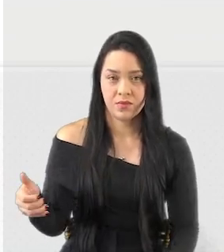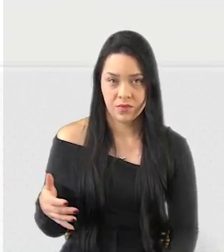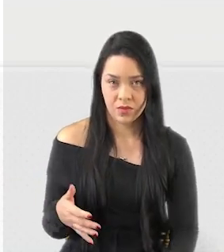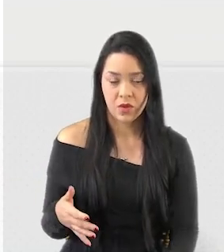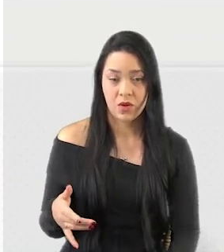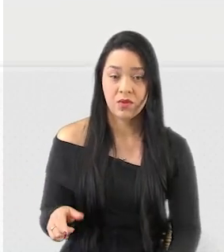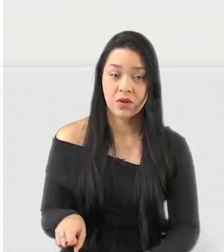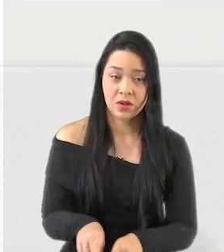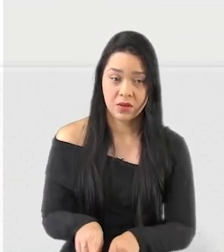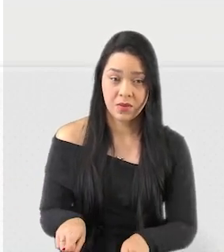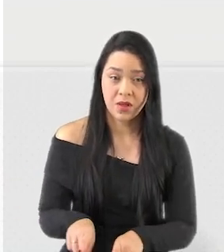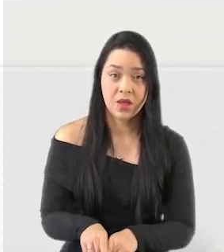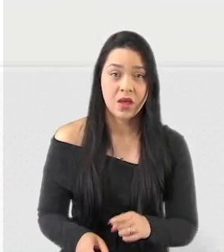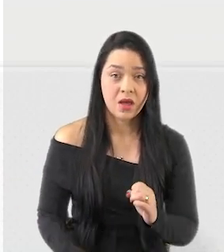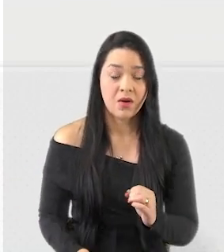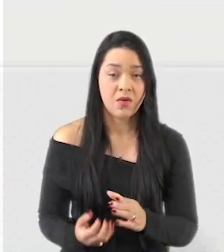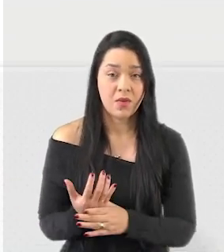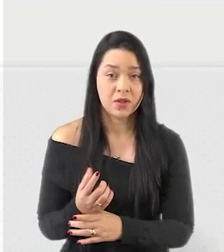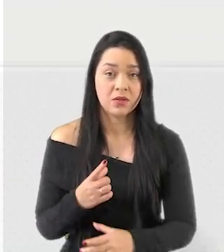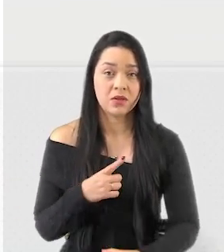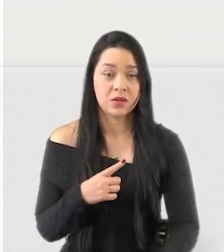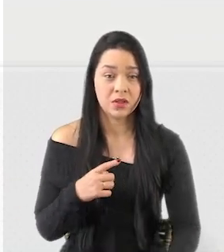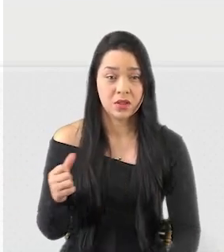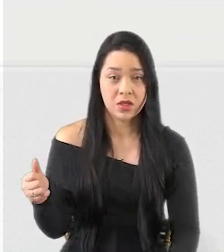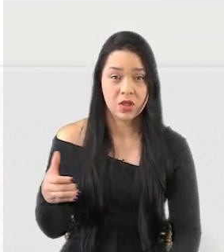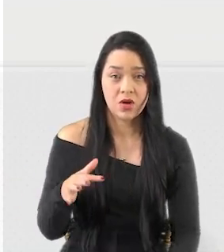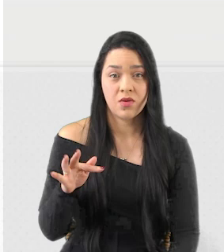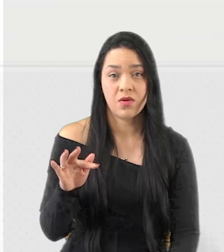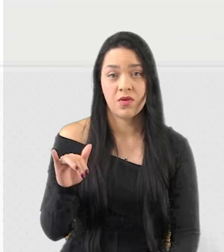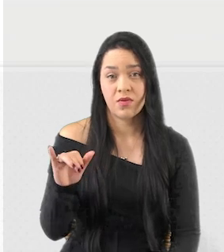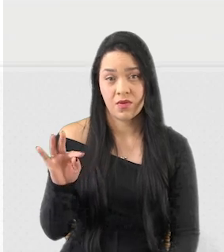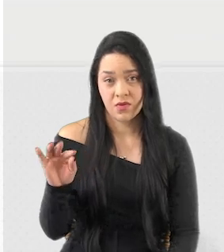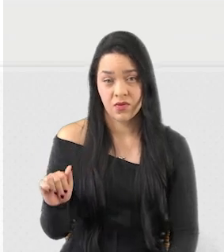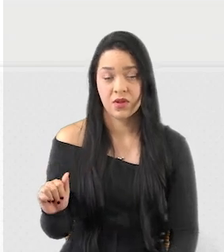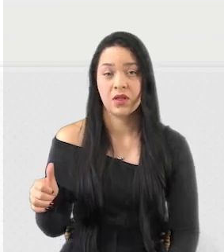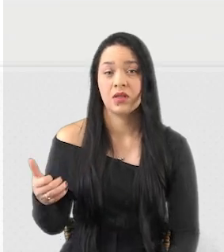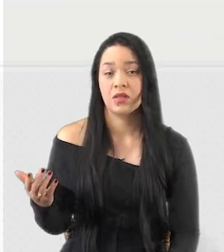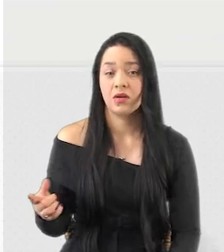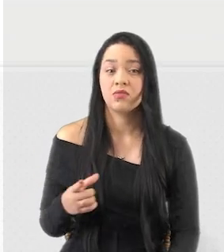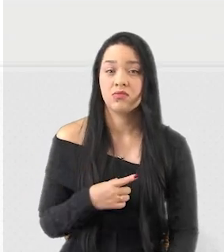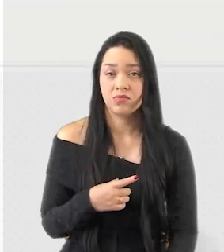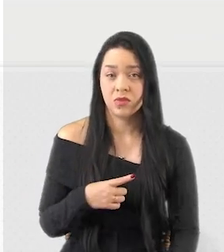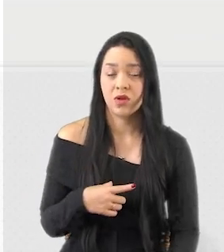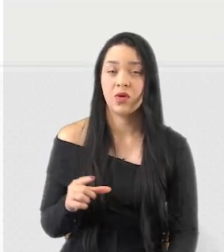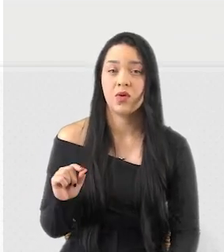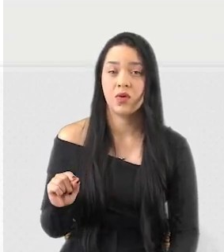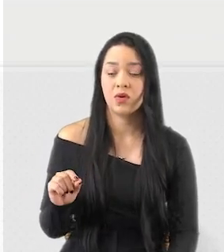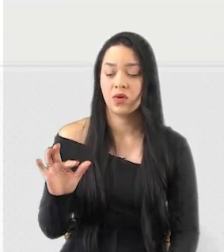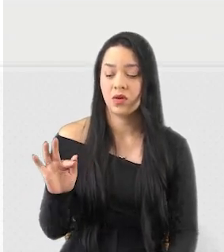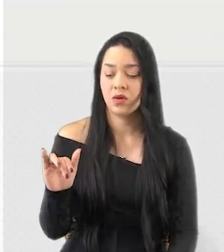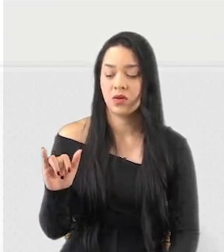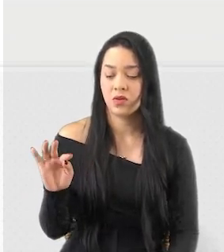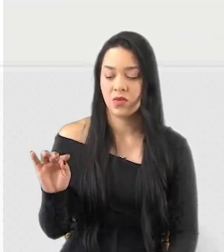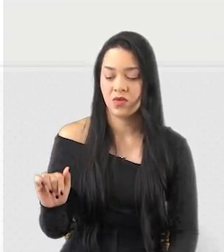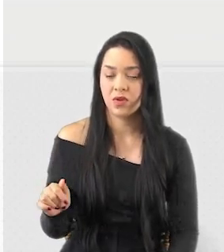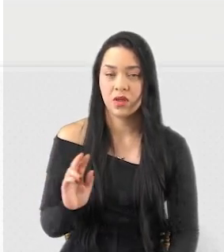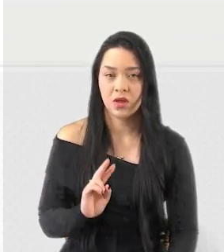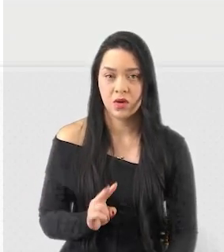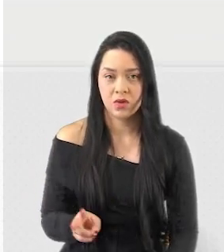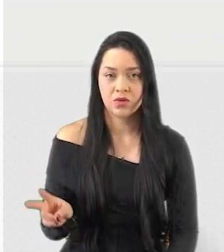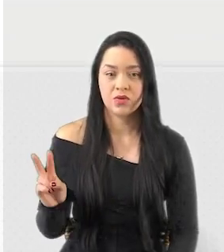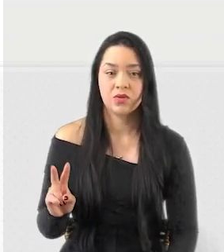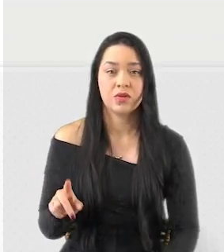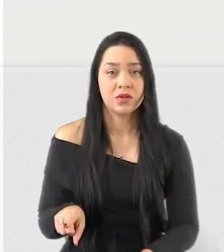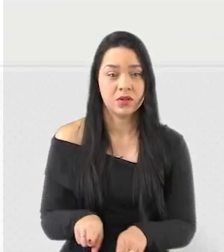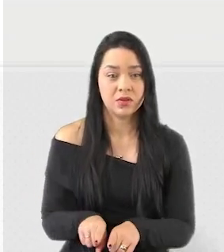fita e a formação da nova fita em si. Né? Então, a gente tem a formação de uma fita contínua e a